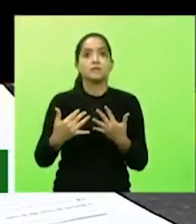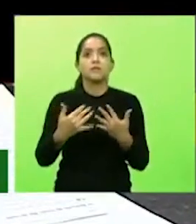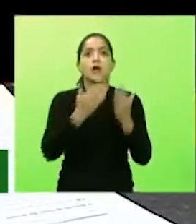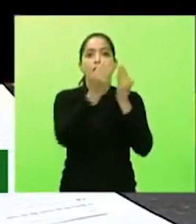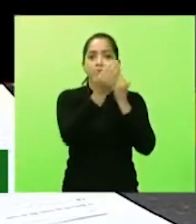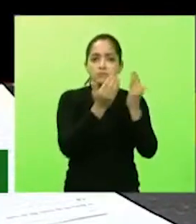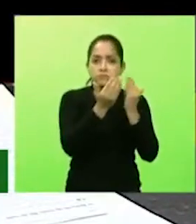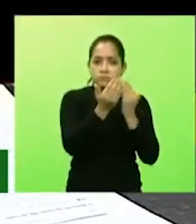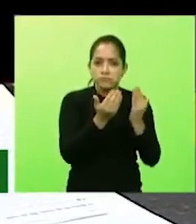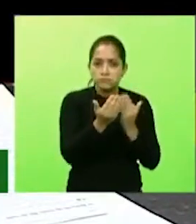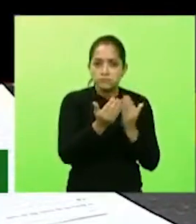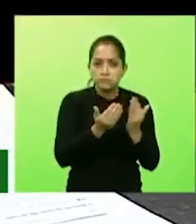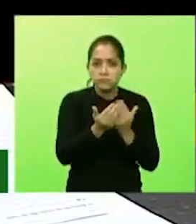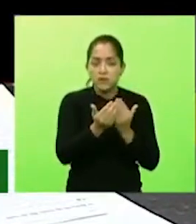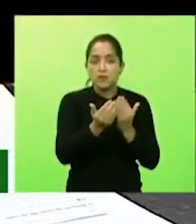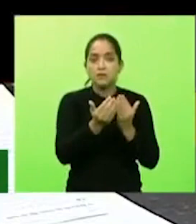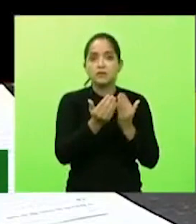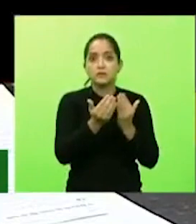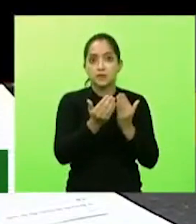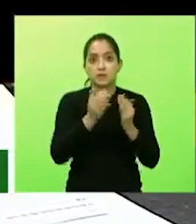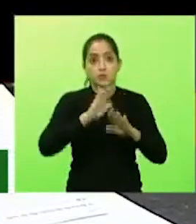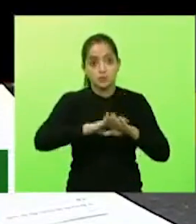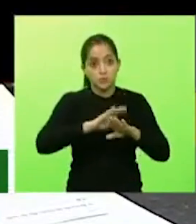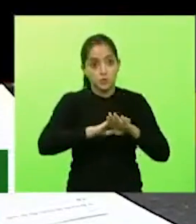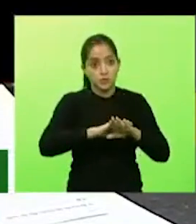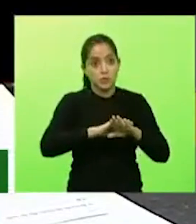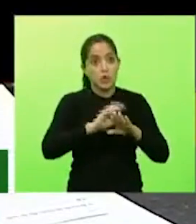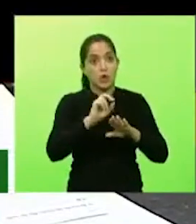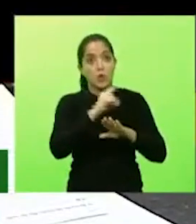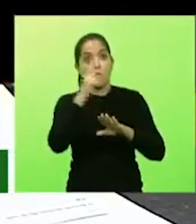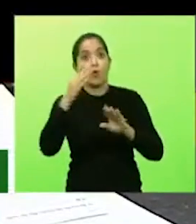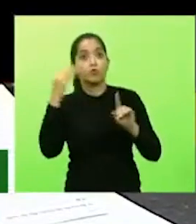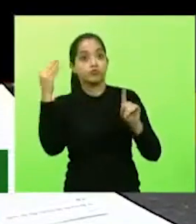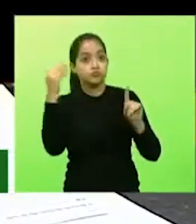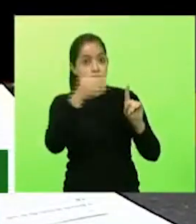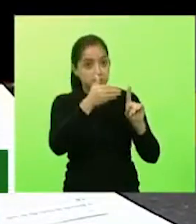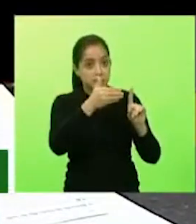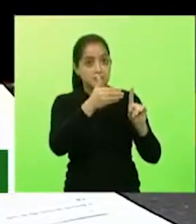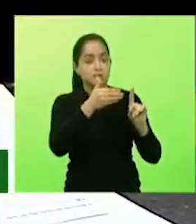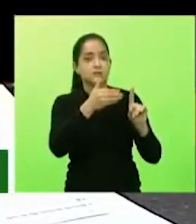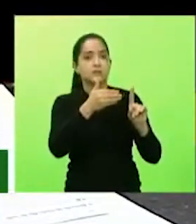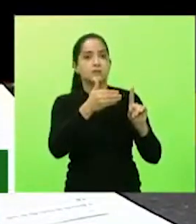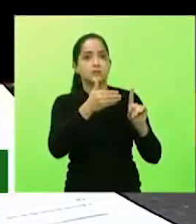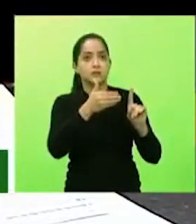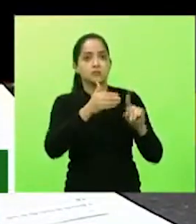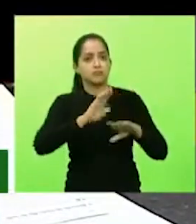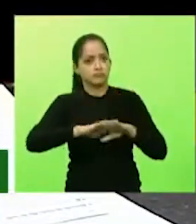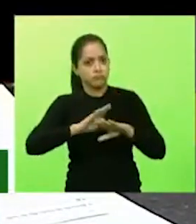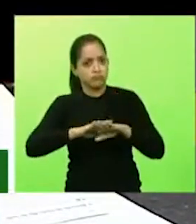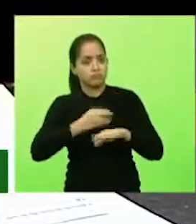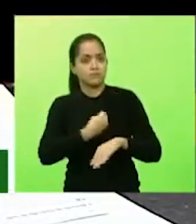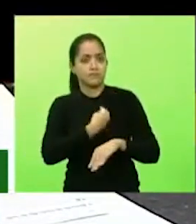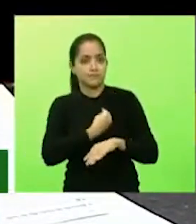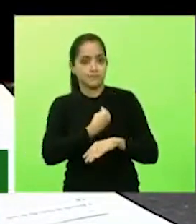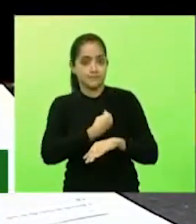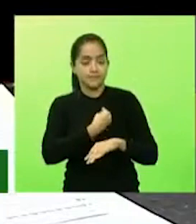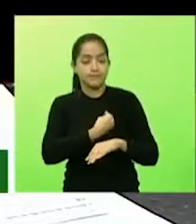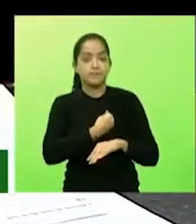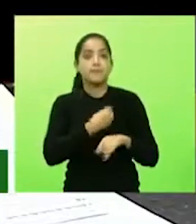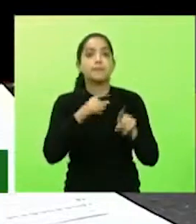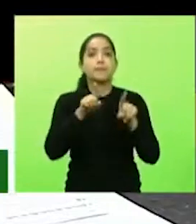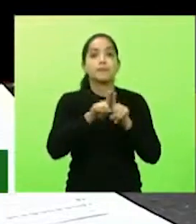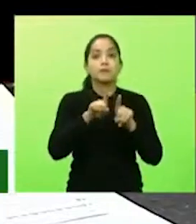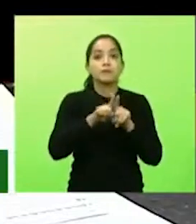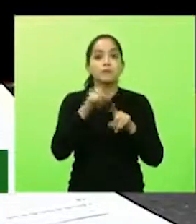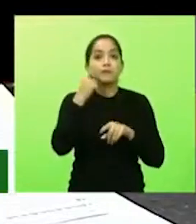analisar se o autor ou o denunciante tinha legitimidade ativa para estar presente, da mesma forma